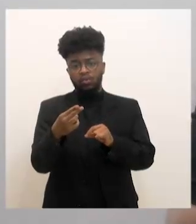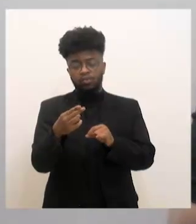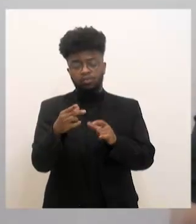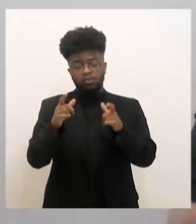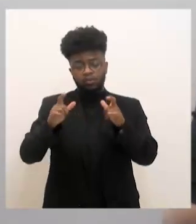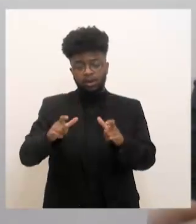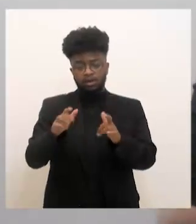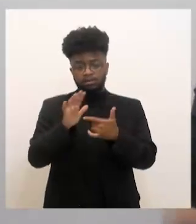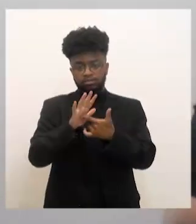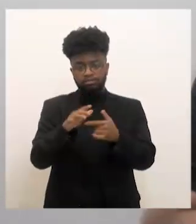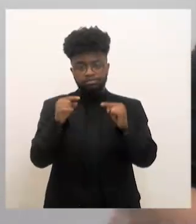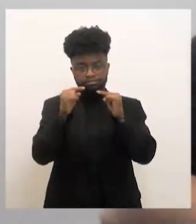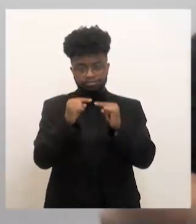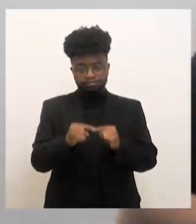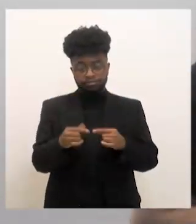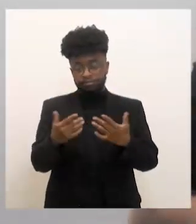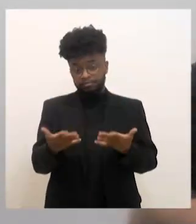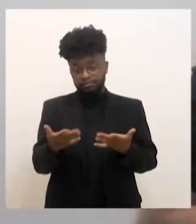seria necessário